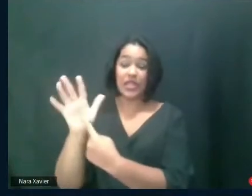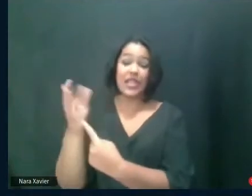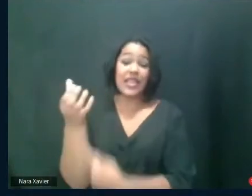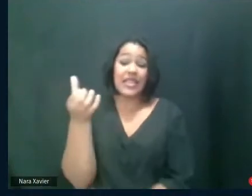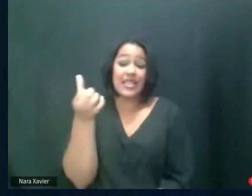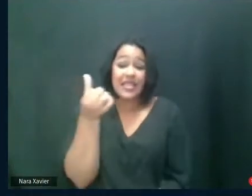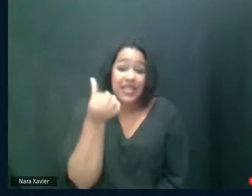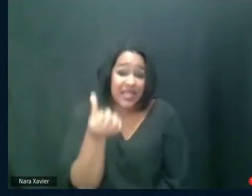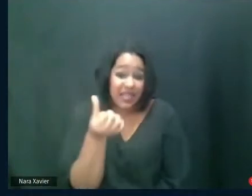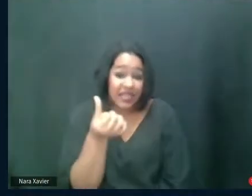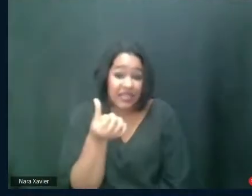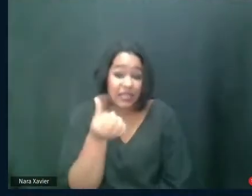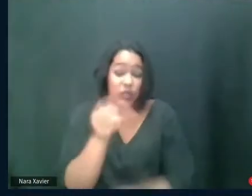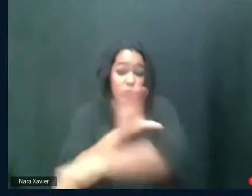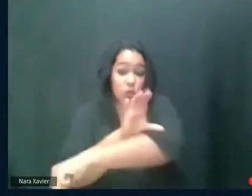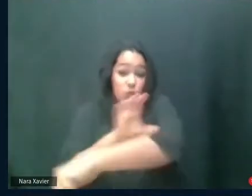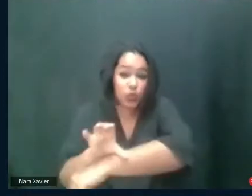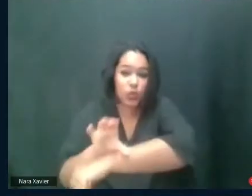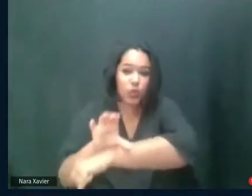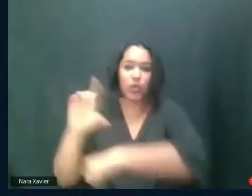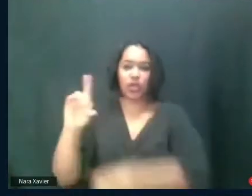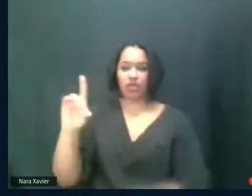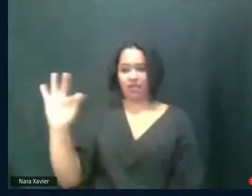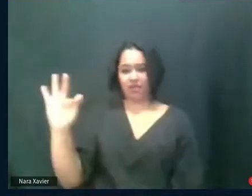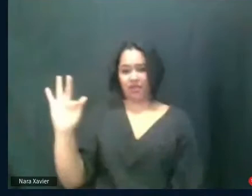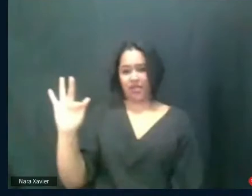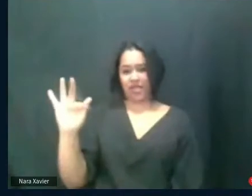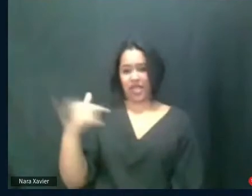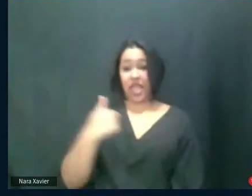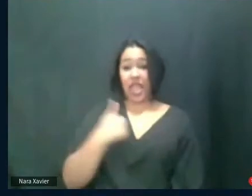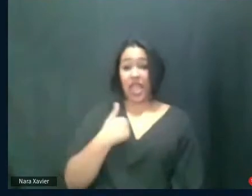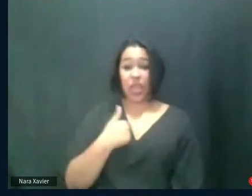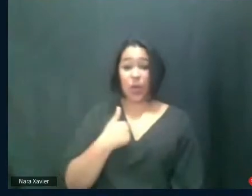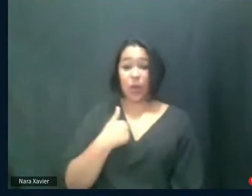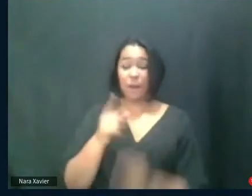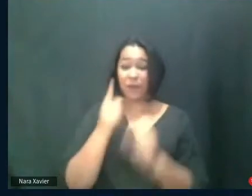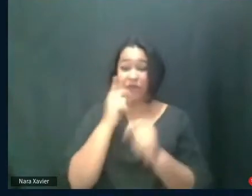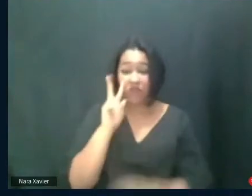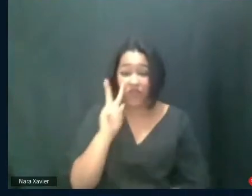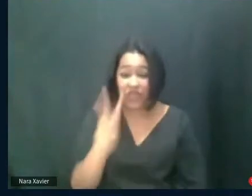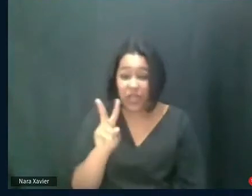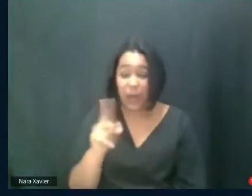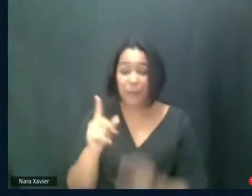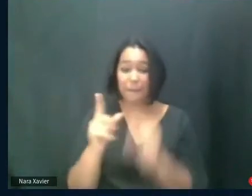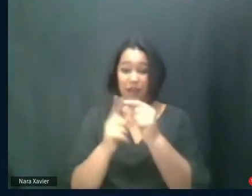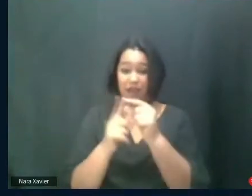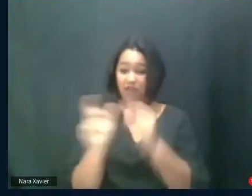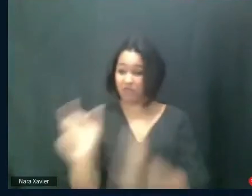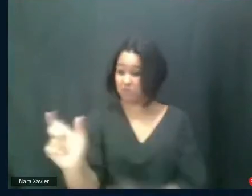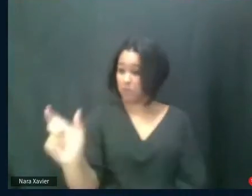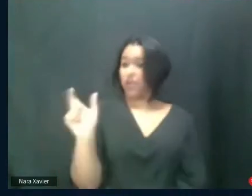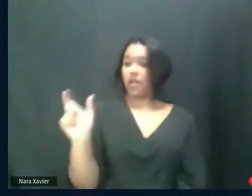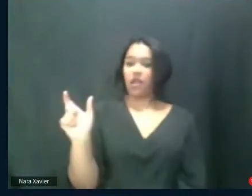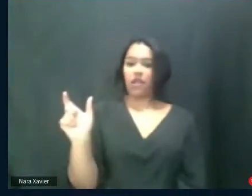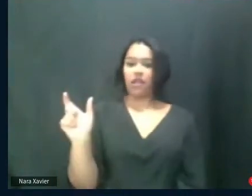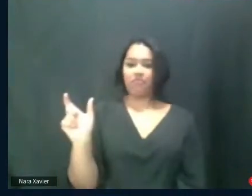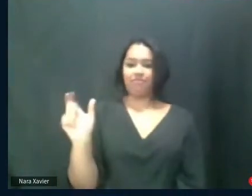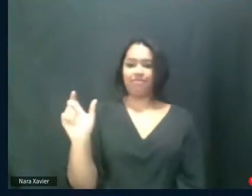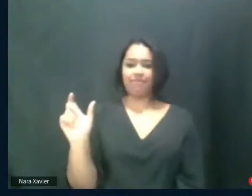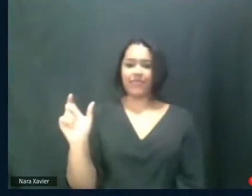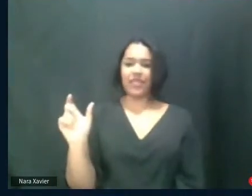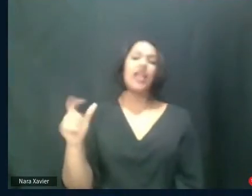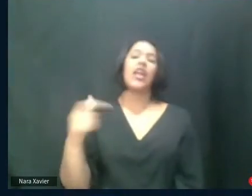3 opções dos 5 que você analisou. Para mim, o que foi mais recorrente foi que o CAS está